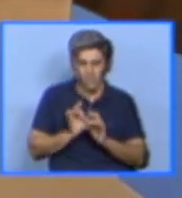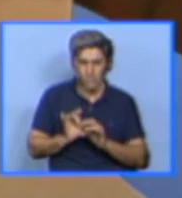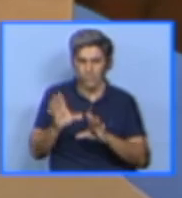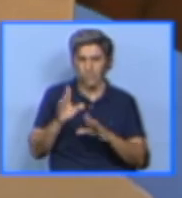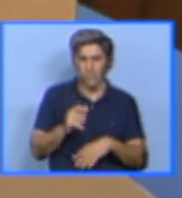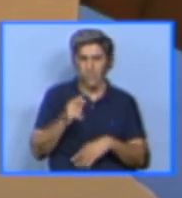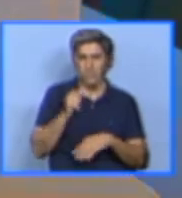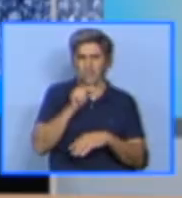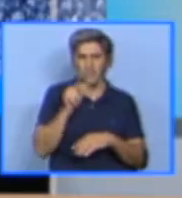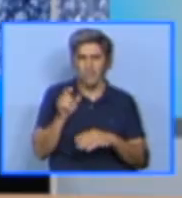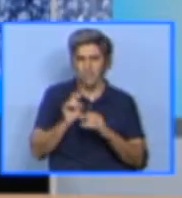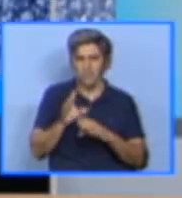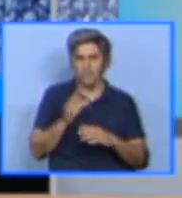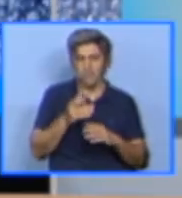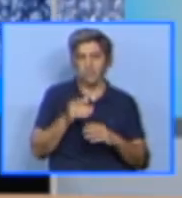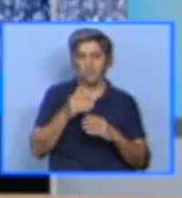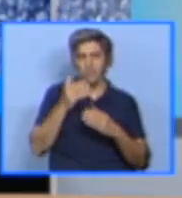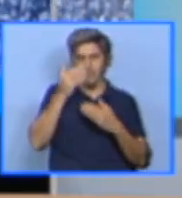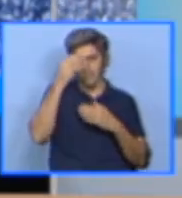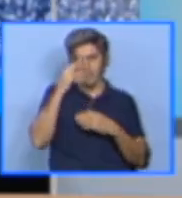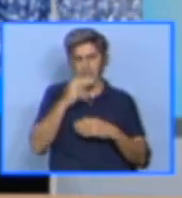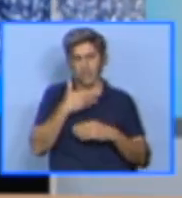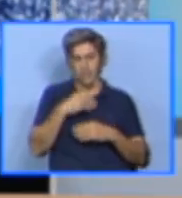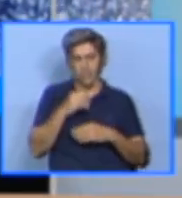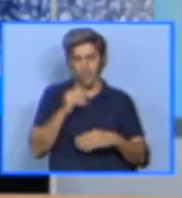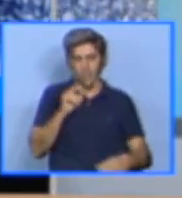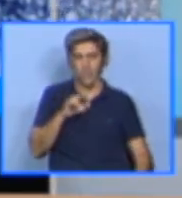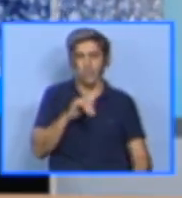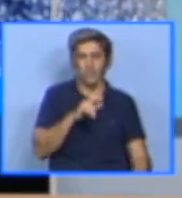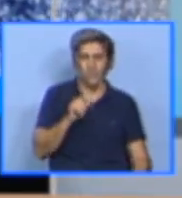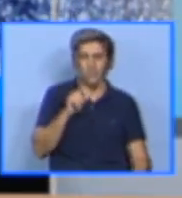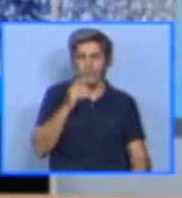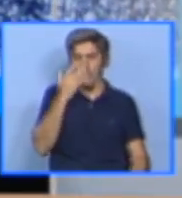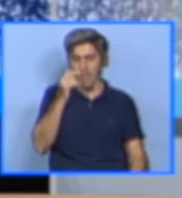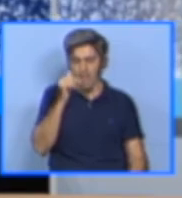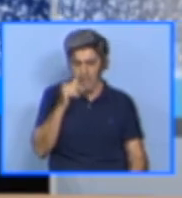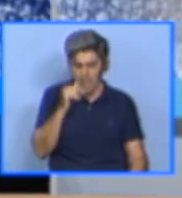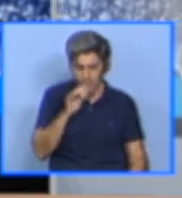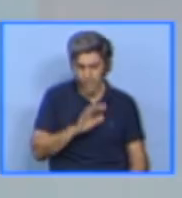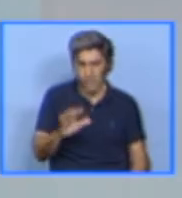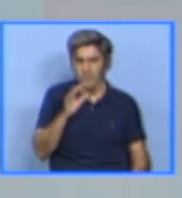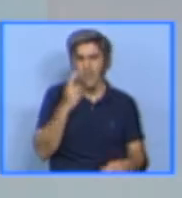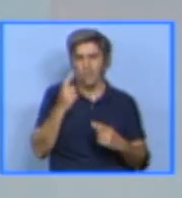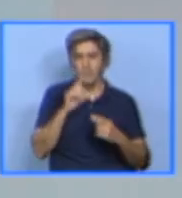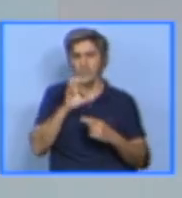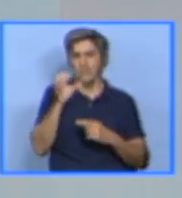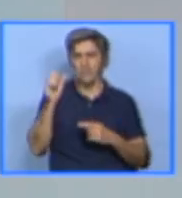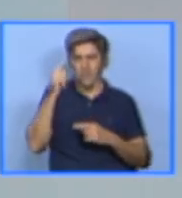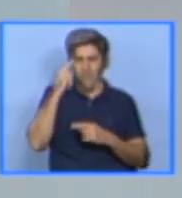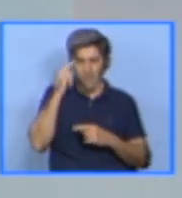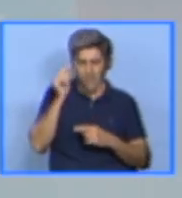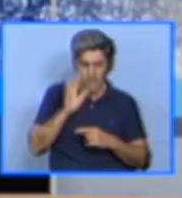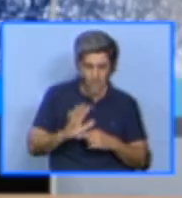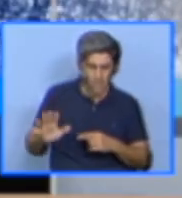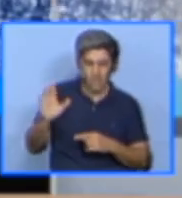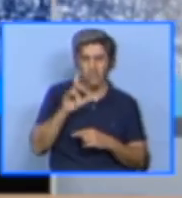muitas delas expulsas das suas próprias terras. Médio Oriente? Médio Oriente, mas também, infelizmente, temos África e temos alguns países de Ásia que nos